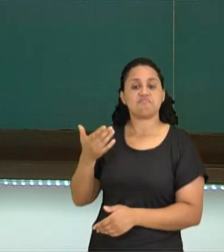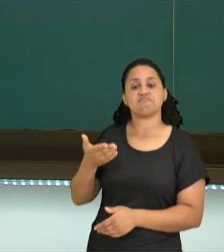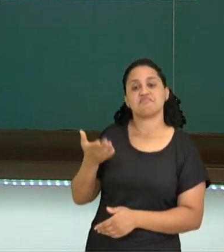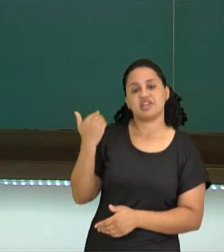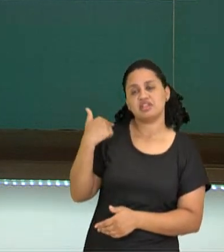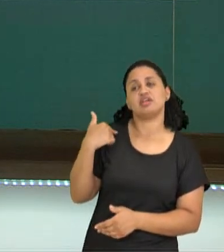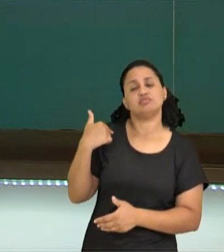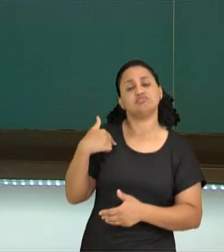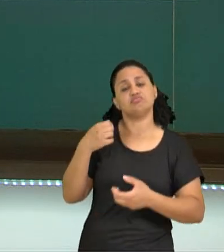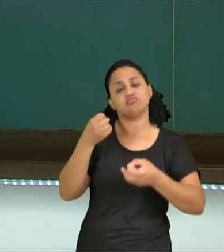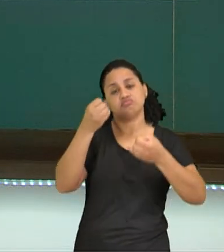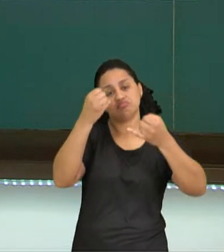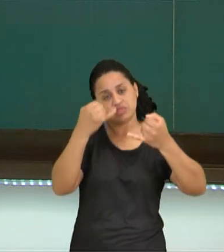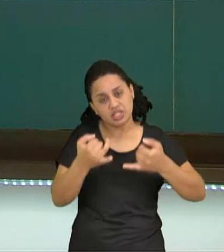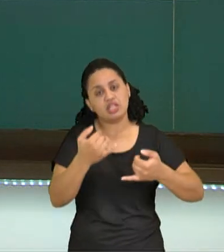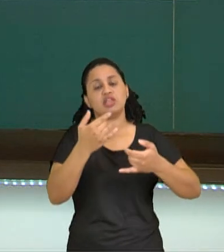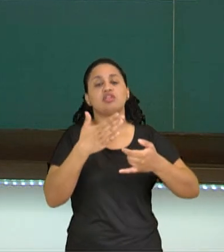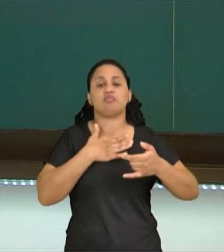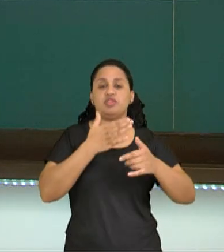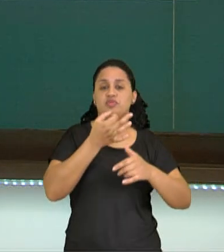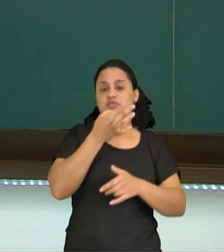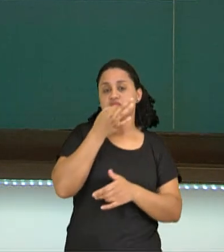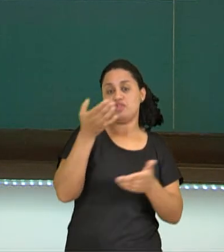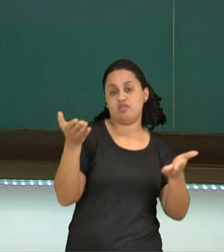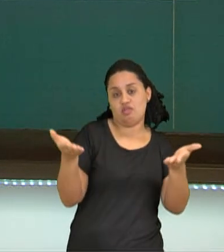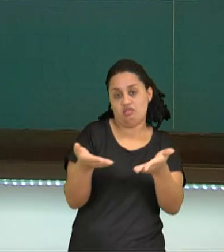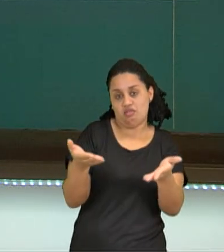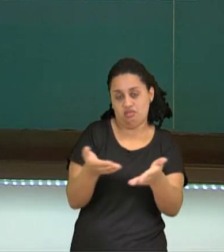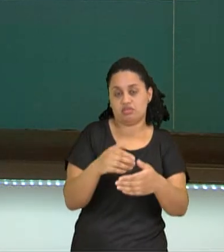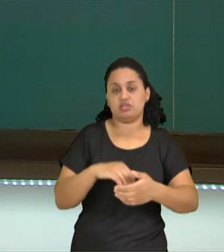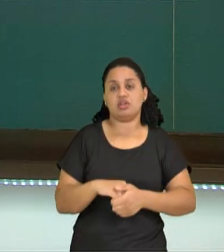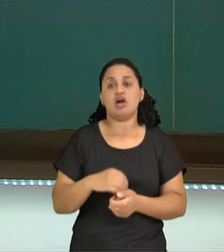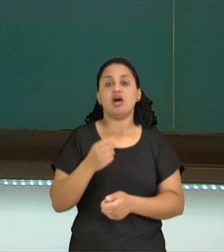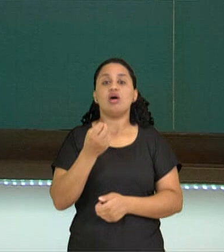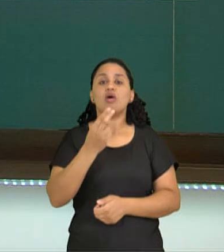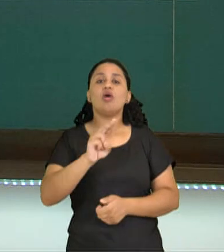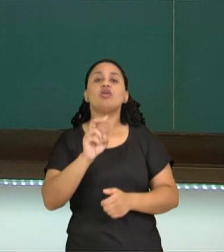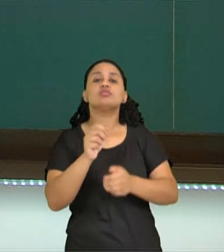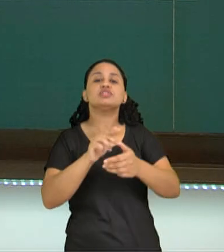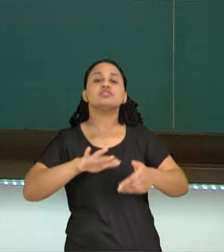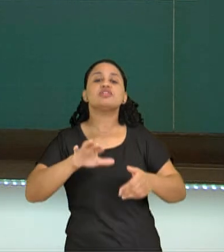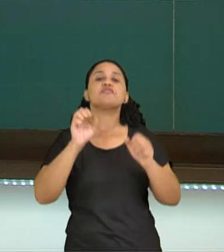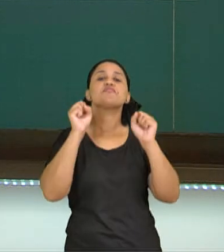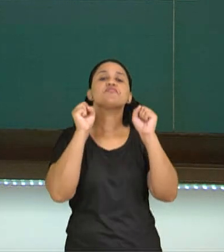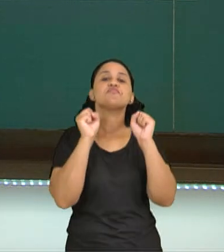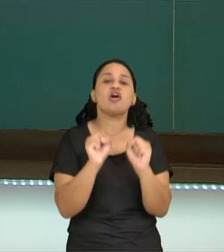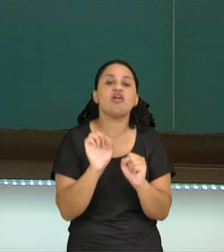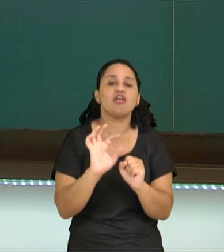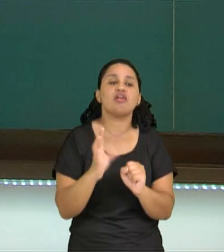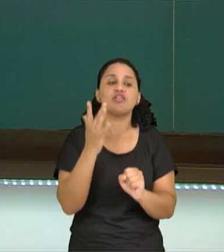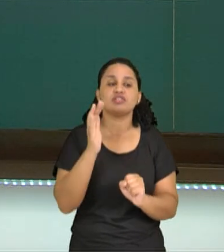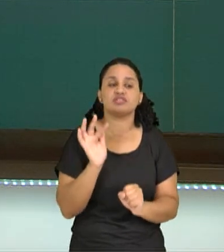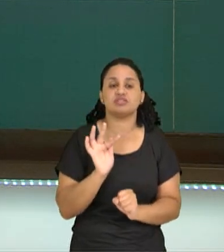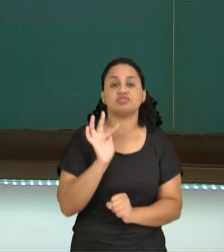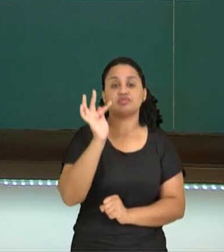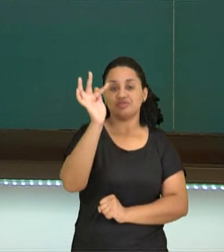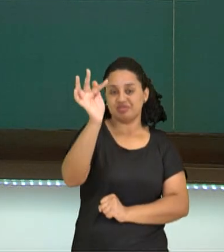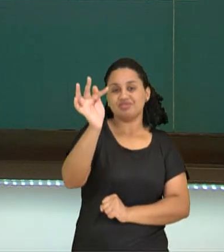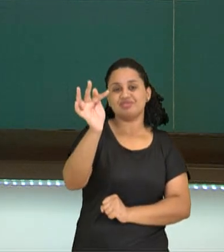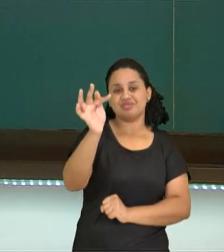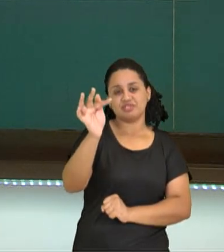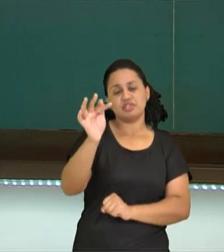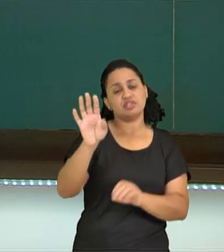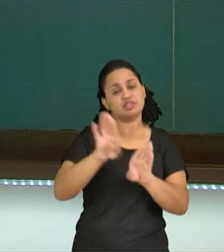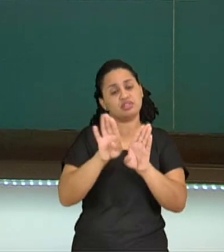previamente e justifica a minha opinião hoje. Ou então, algo que pode acontecer, prevendo,